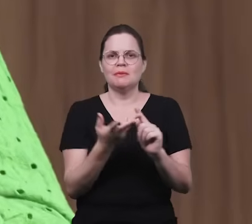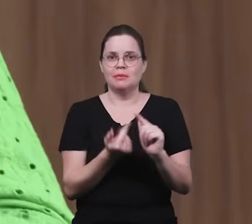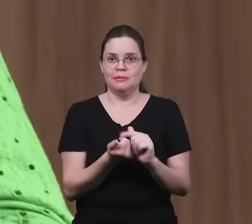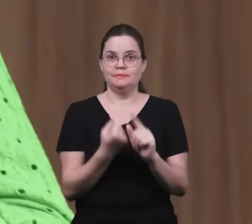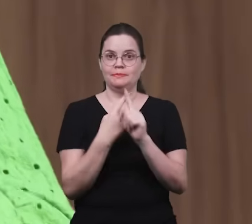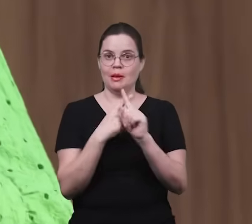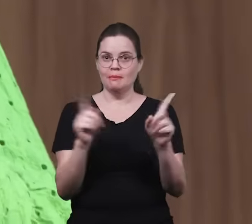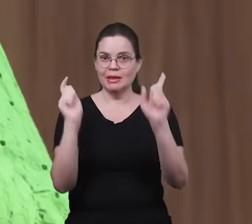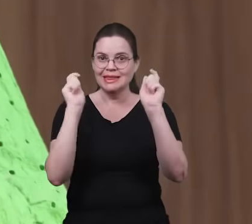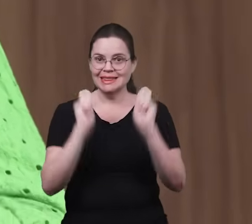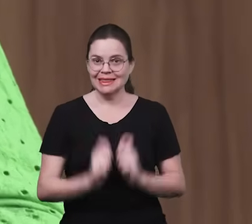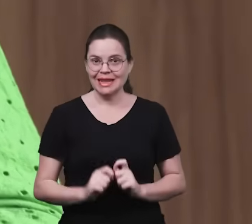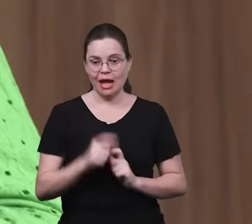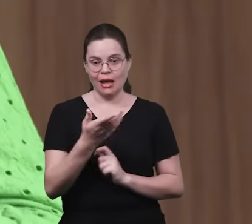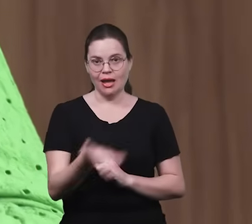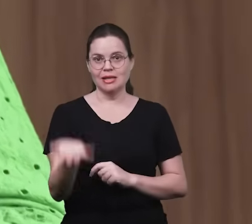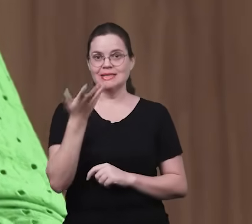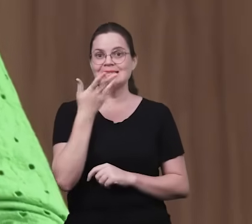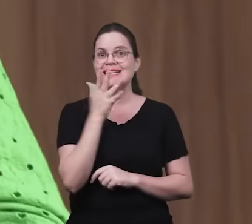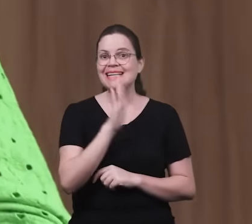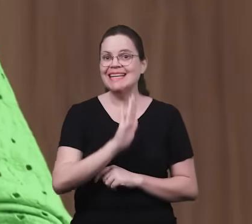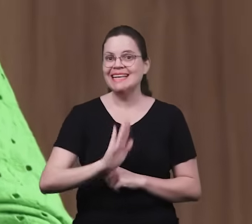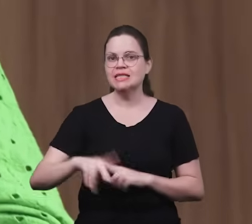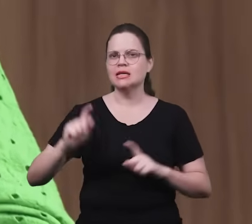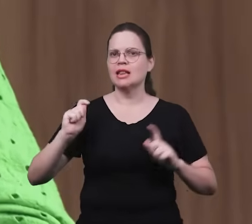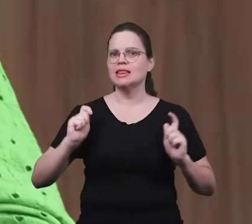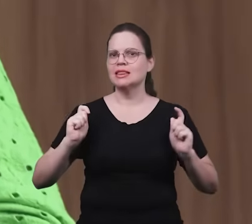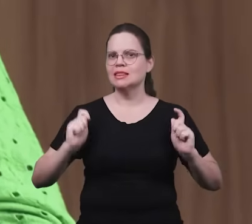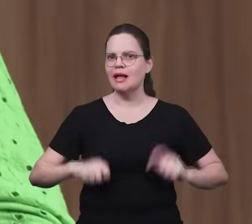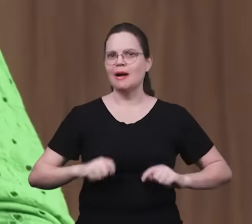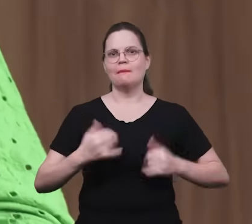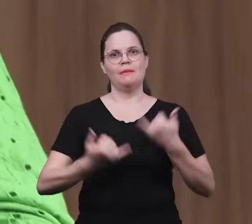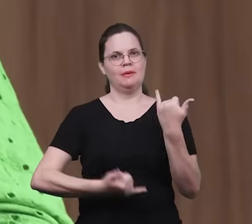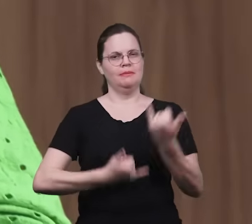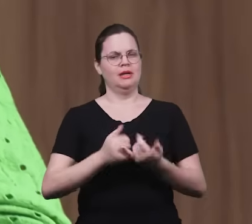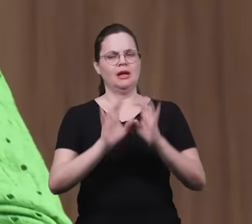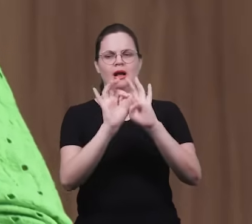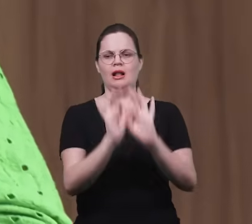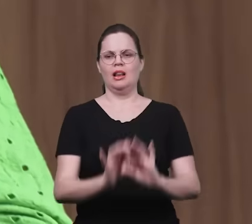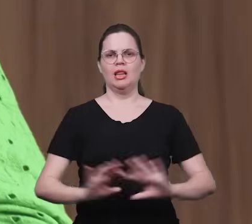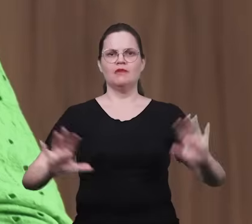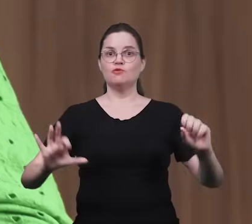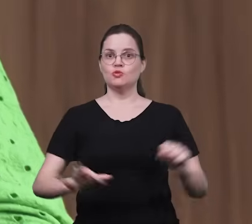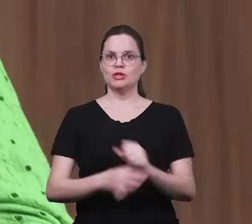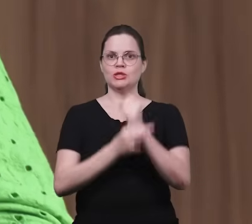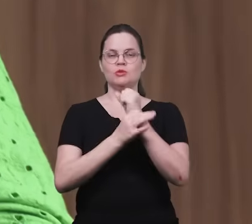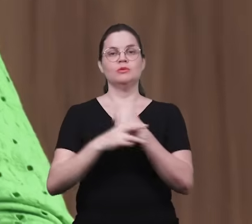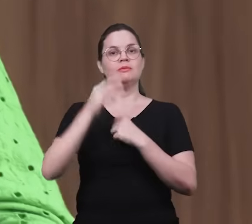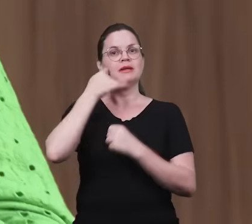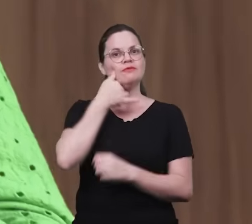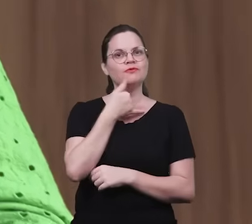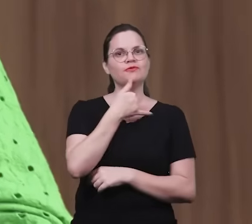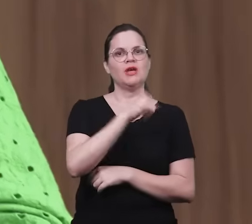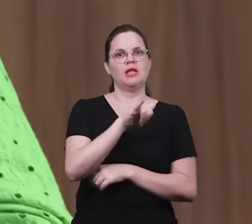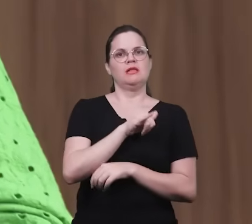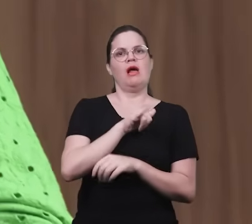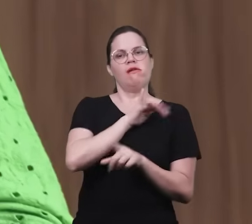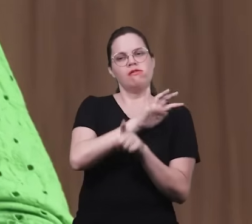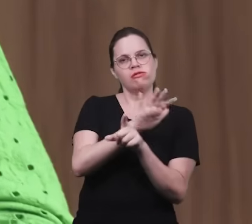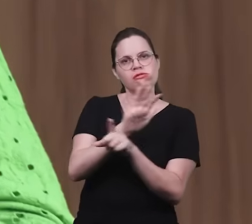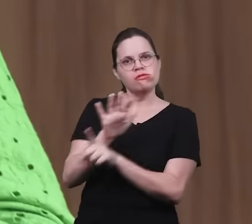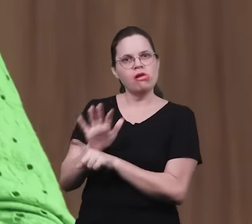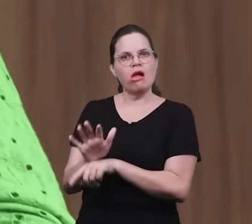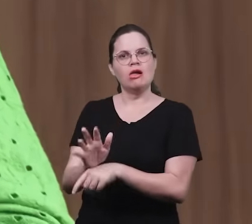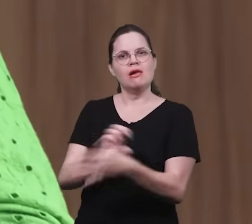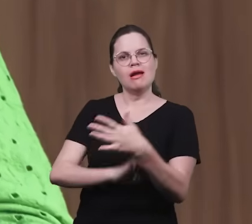para garantir esse direito de desenvolvimento seguro e livre do assédio comercial das empresas